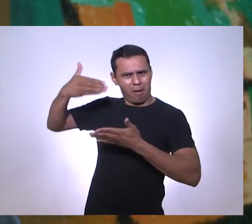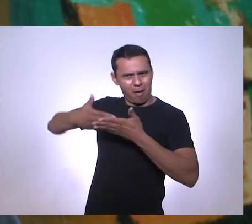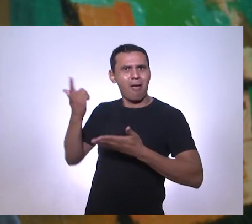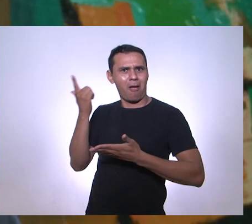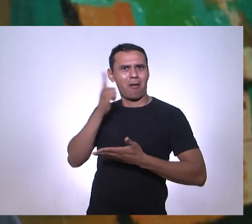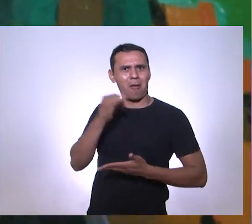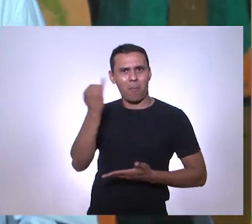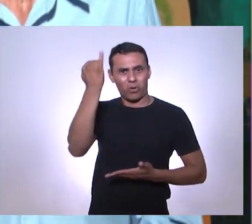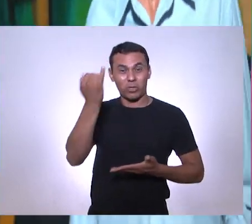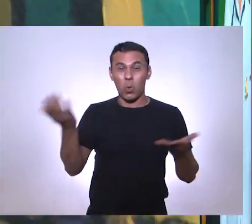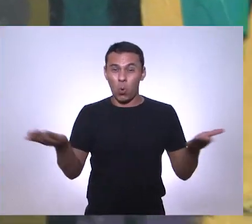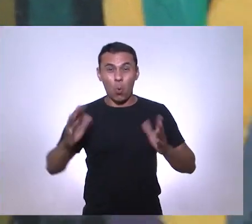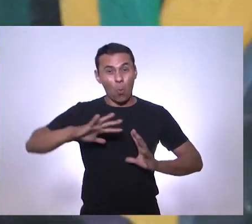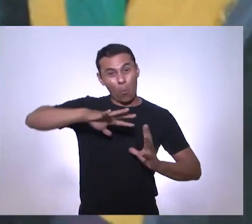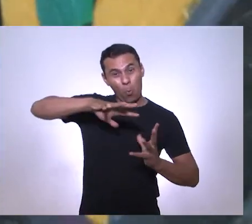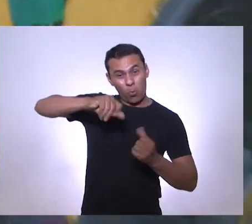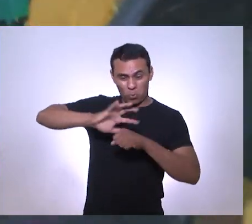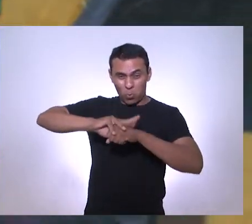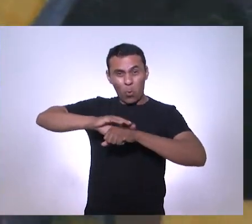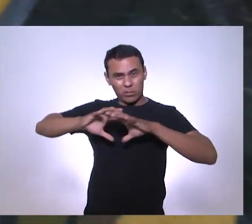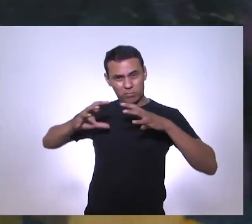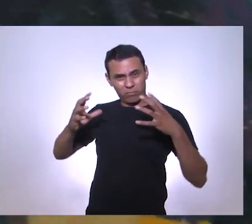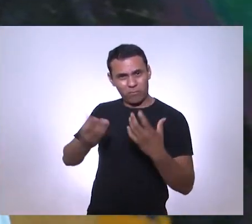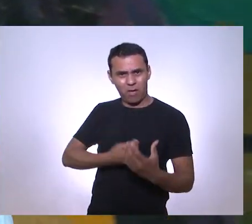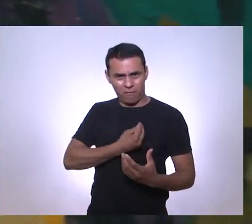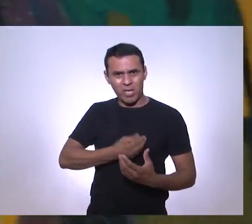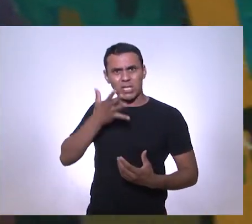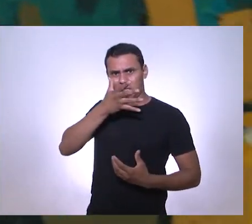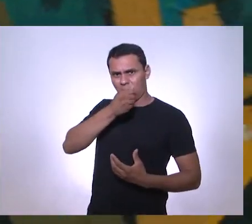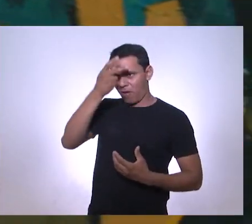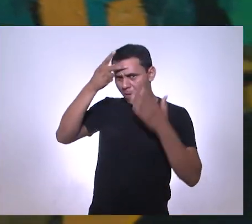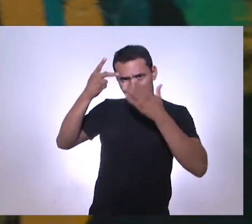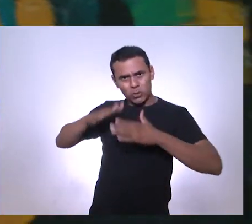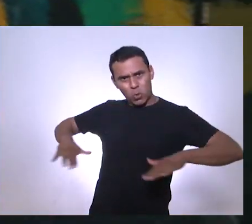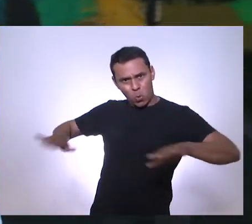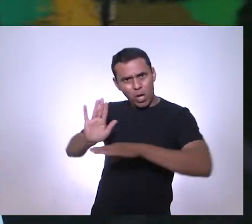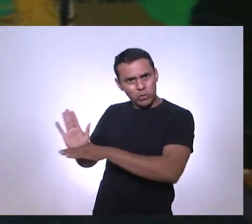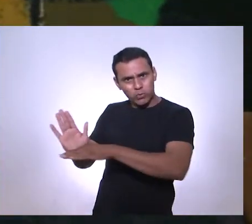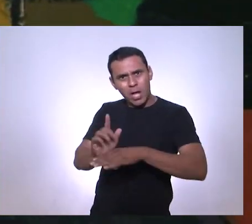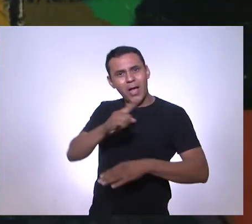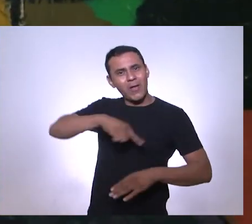representa conquistas importantes. Que nesses tempos de pandemia, o salvar vidas e